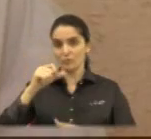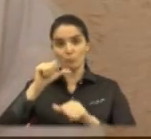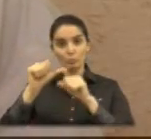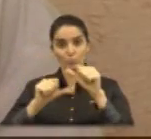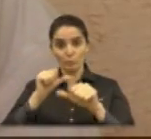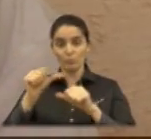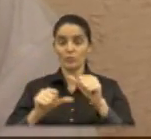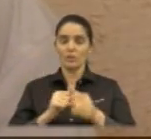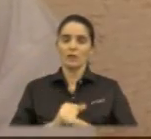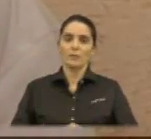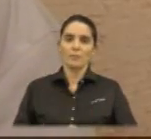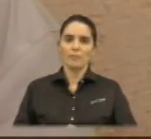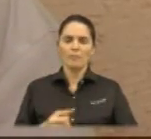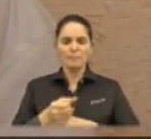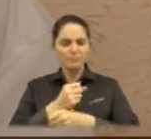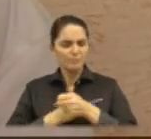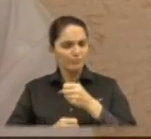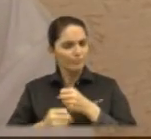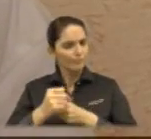há décadas,